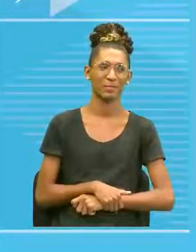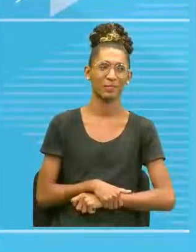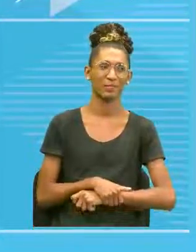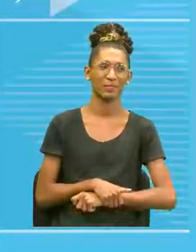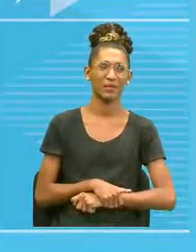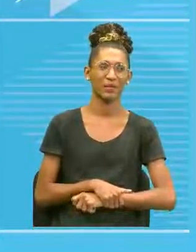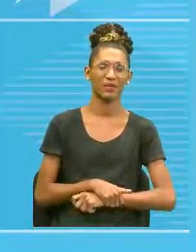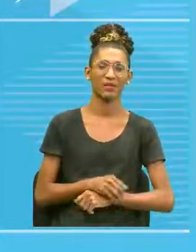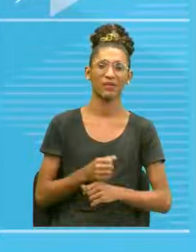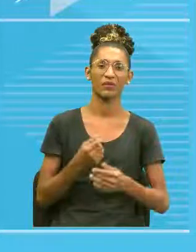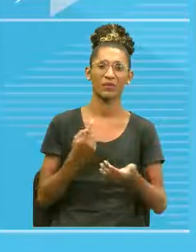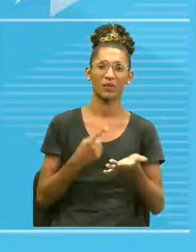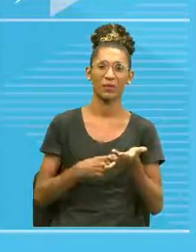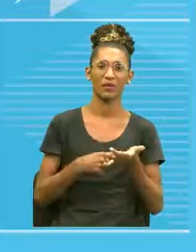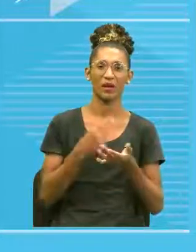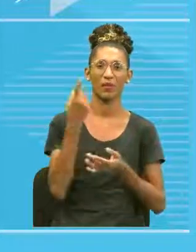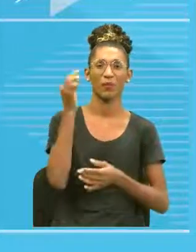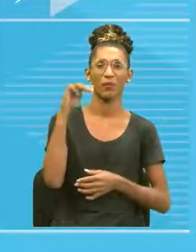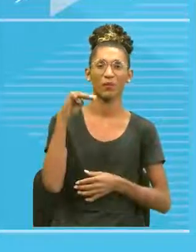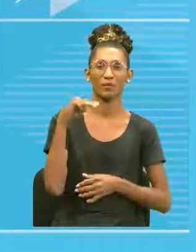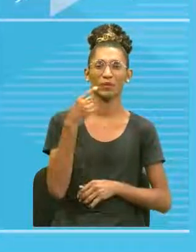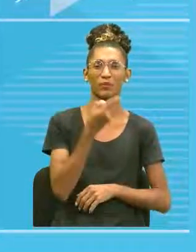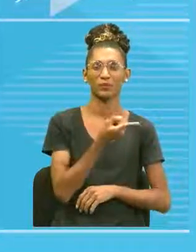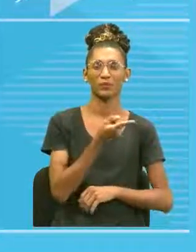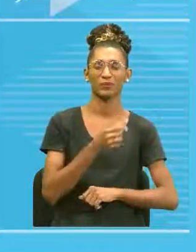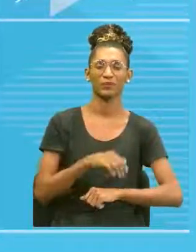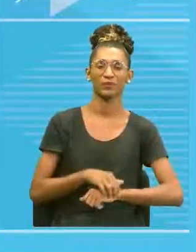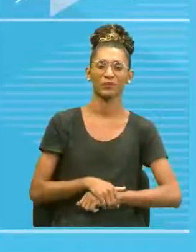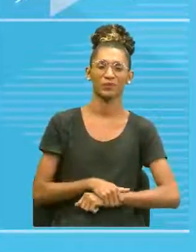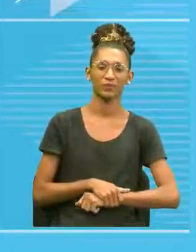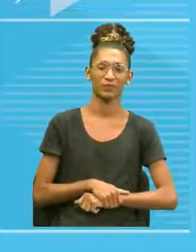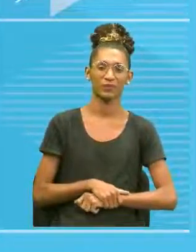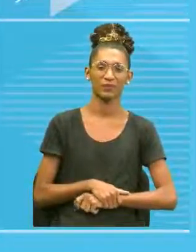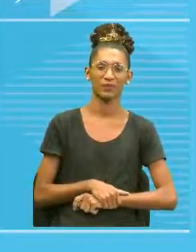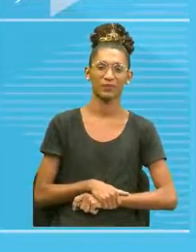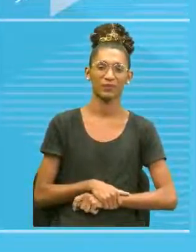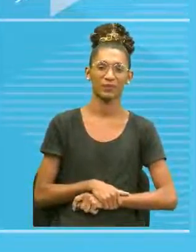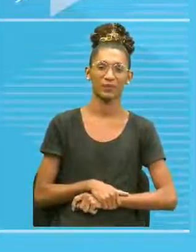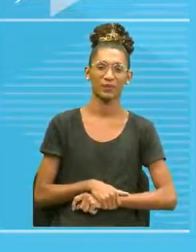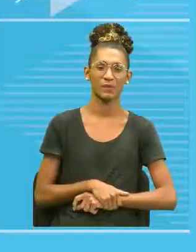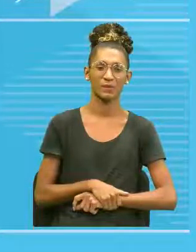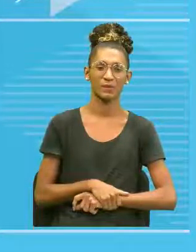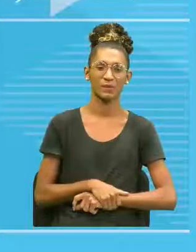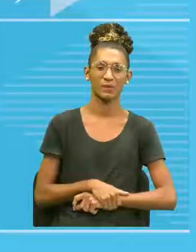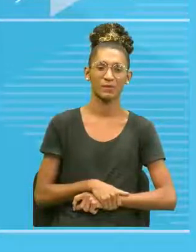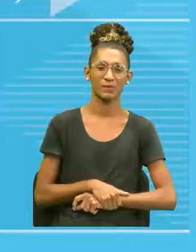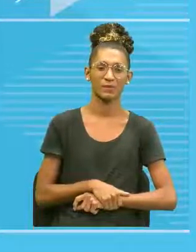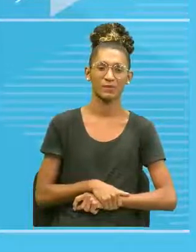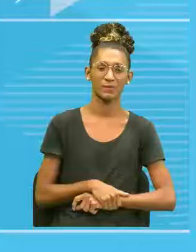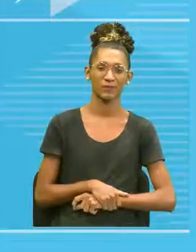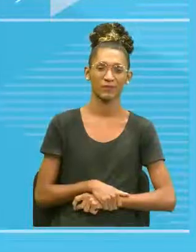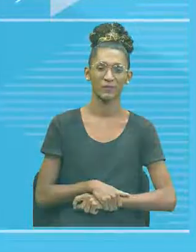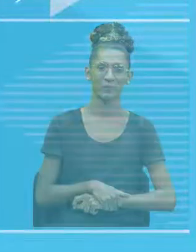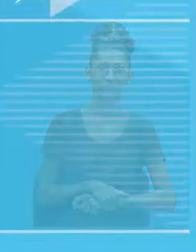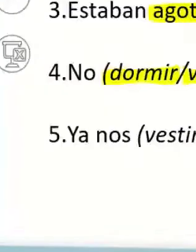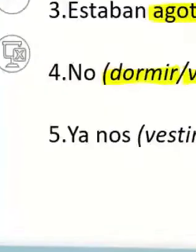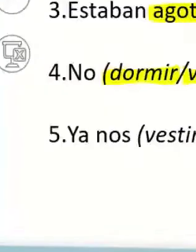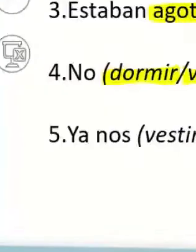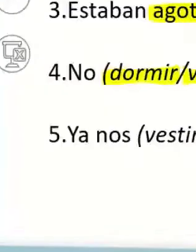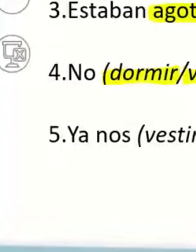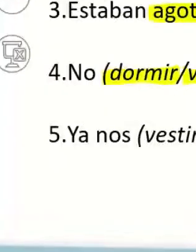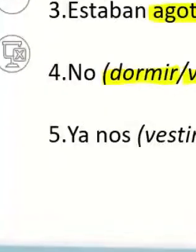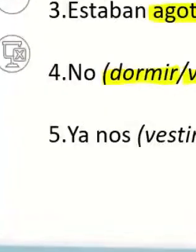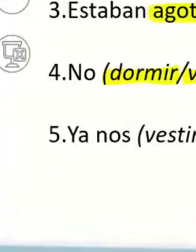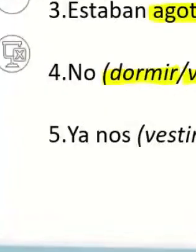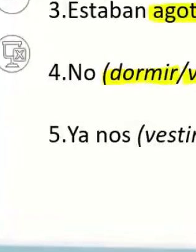eu vou marcar um minutinho antes de trocar tá para quem tiver anotando fazendo print Jorge Marca um minuto por favor